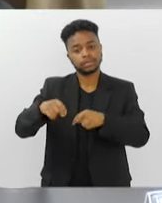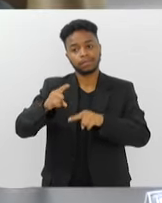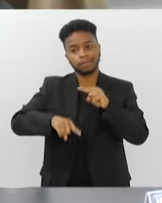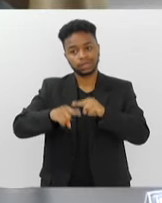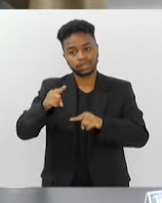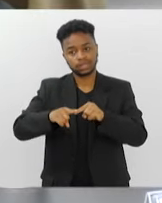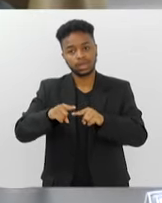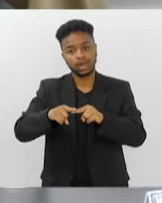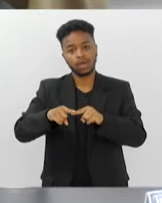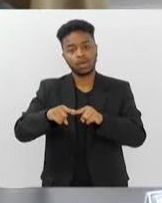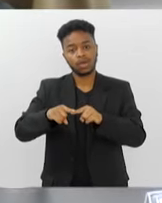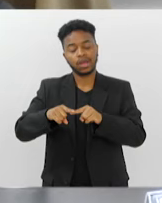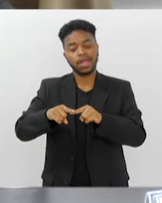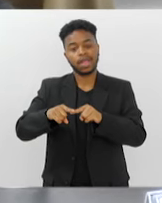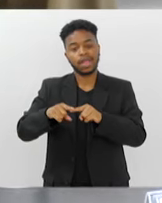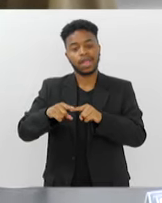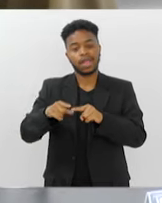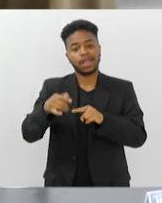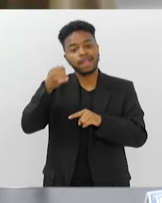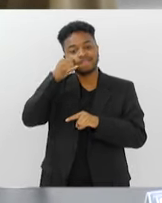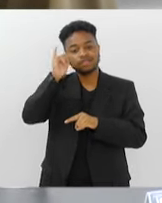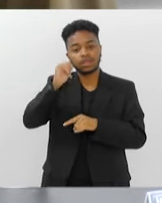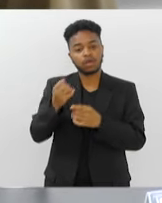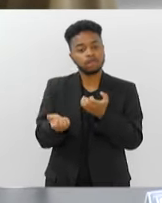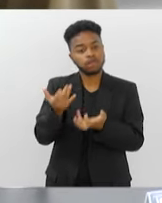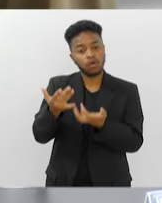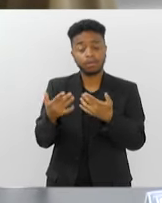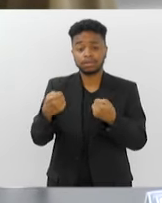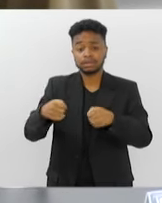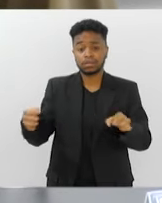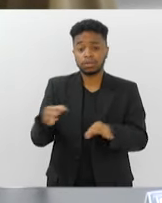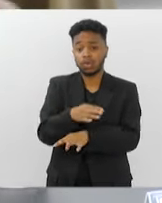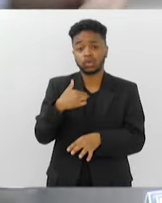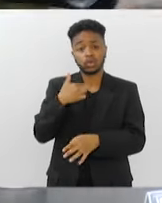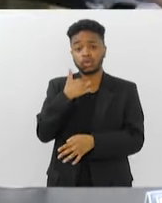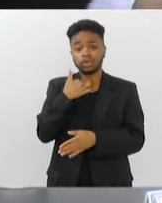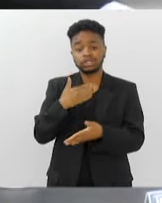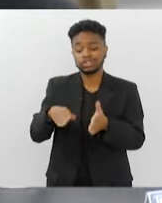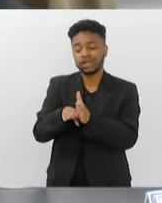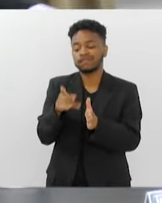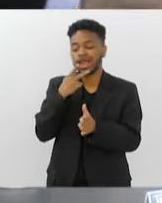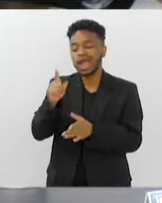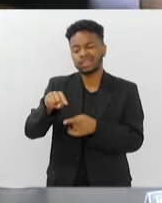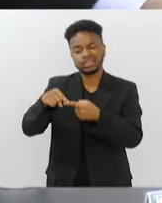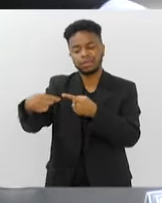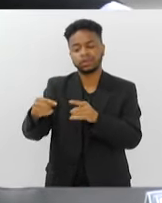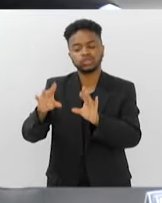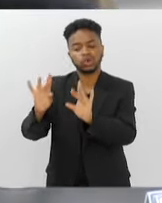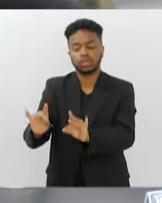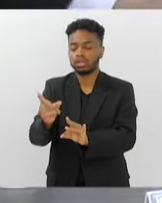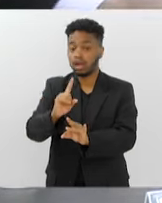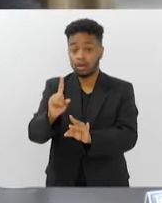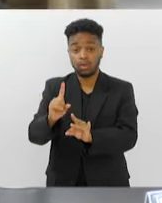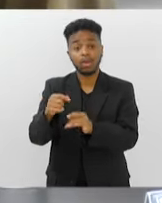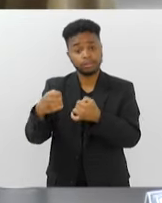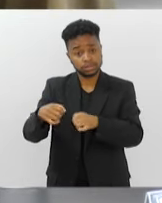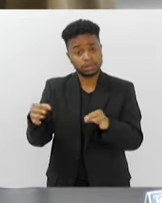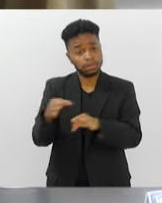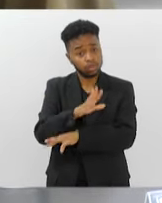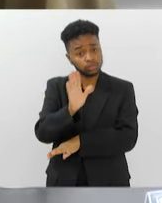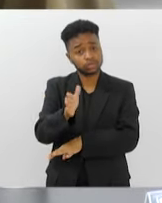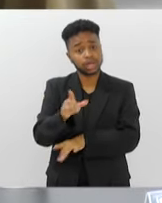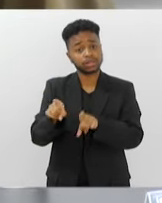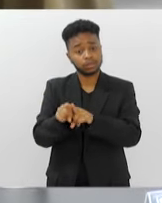aplicado que seja retardante ao fogo então isso tudo tem que tá pronto não posso chegar lá ah não o carpete vai entrar depois não o carpete tem que tá ali e tem que ter uma nota